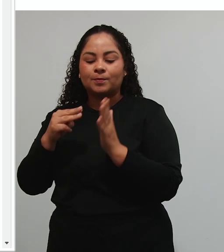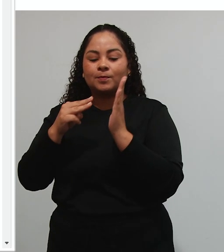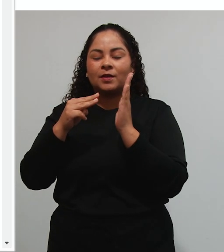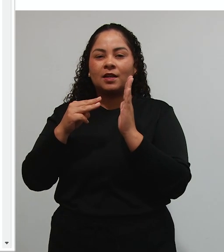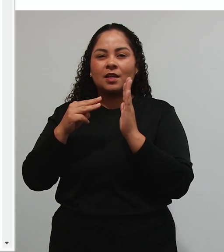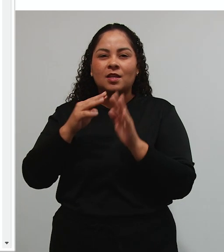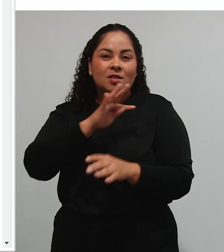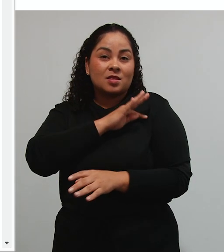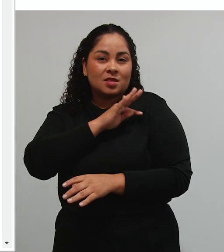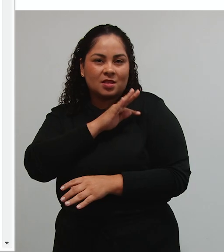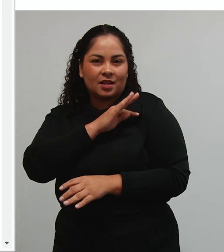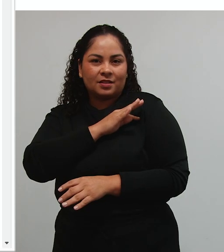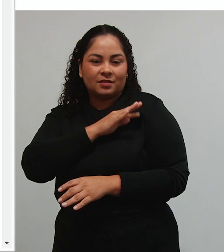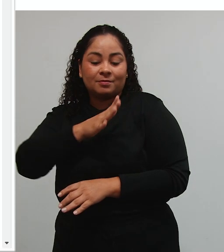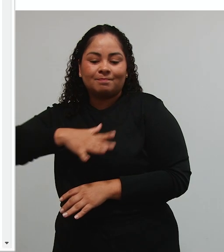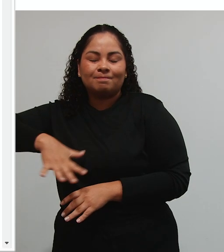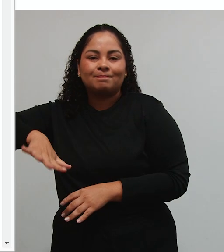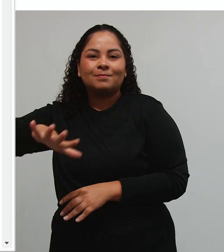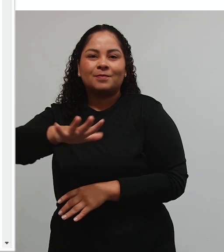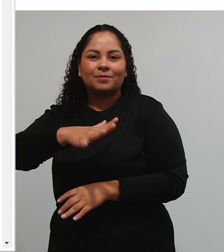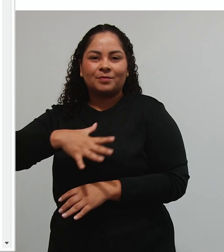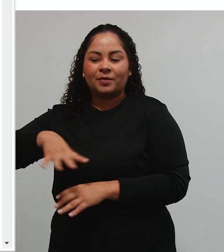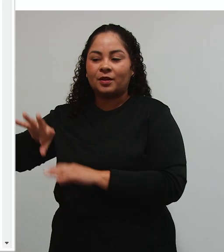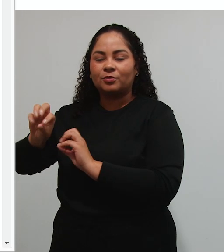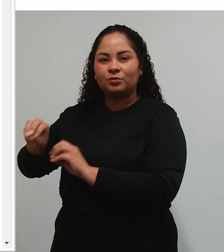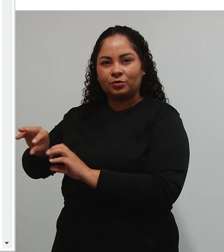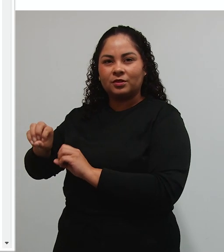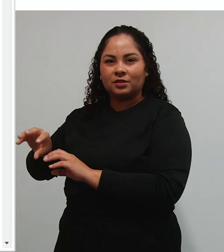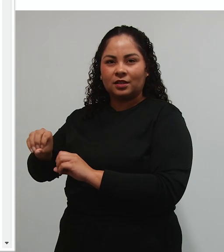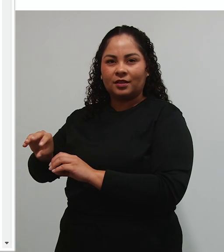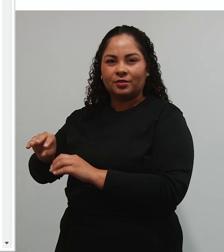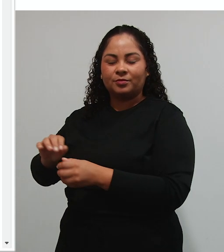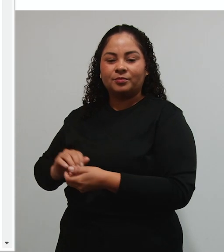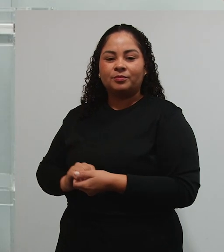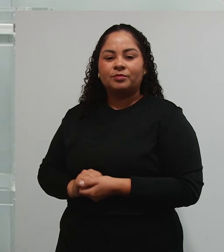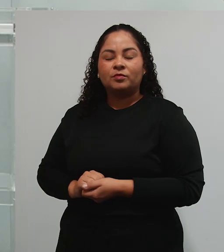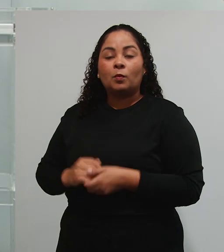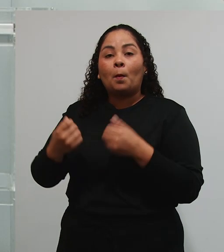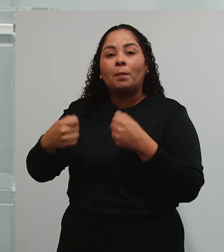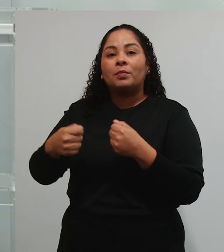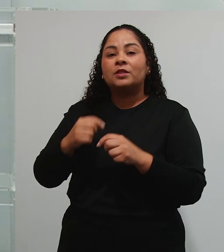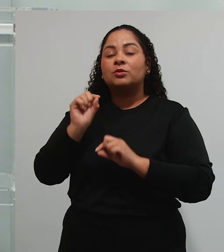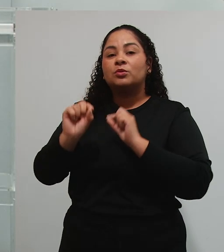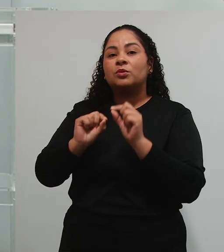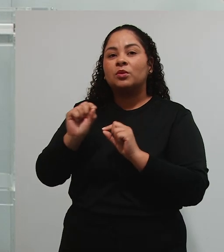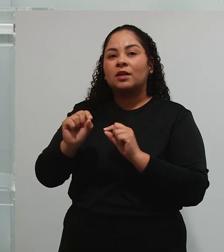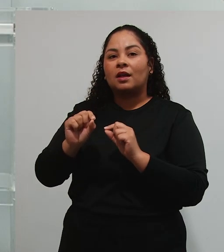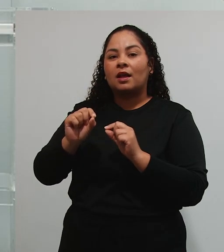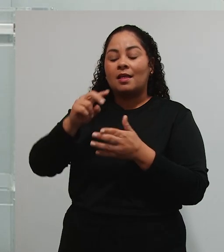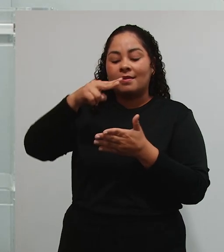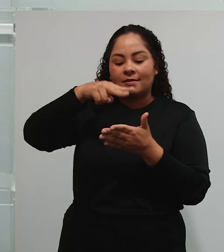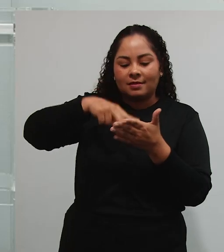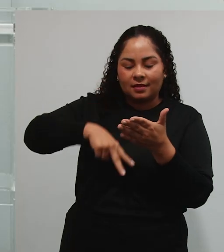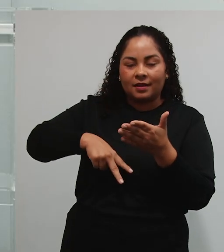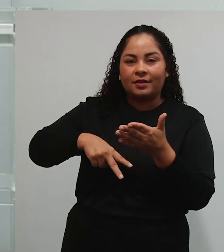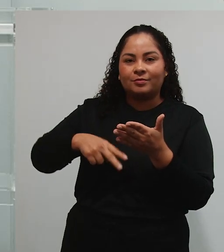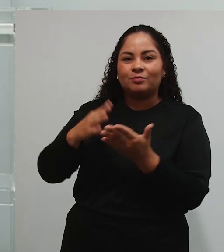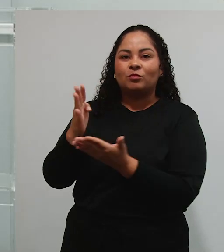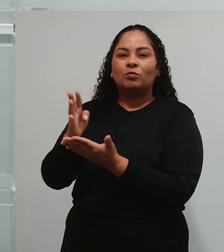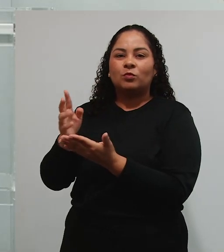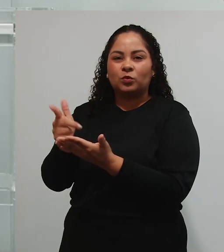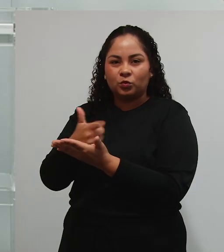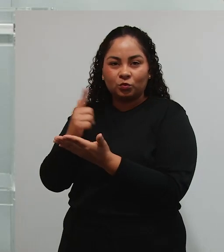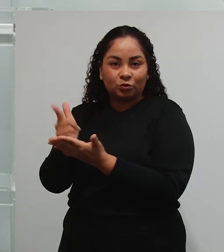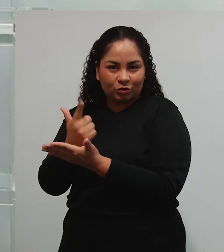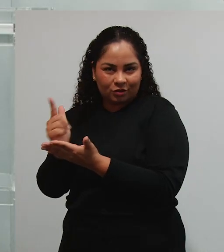utilizada no âmbito educacional, na área educacional, a gente recomenda a leitura desses livros. Então, Pedro